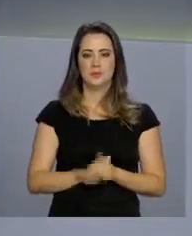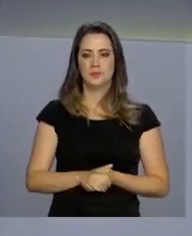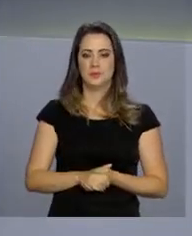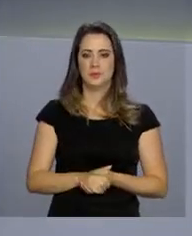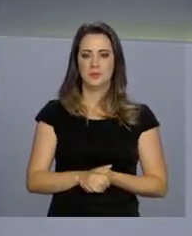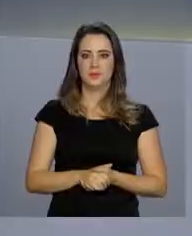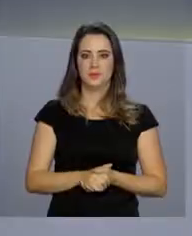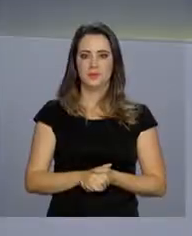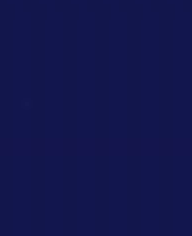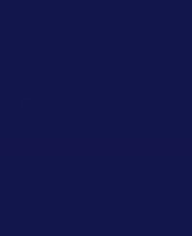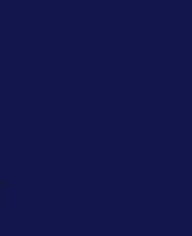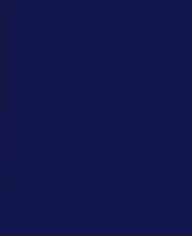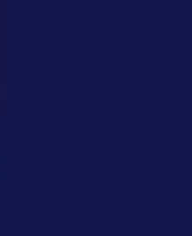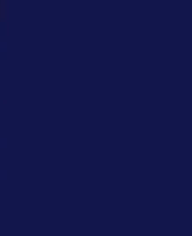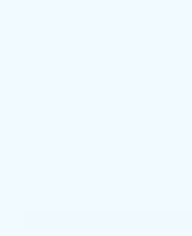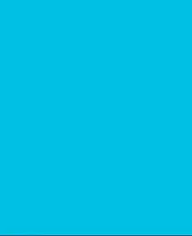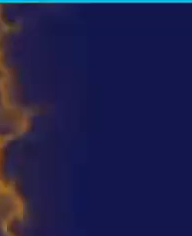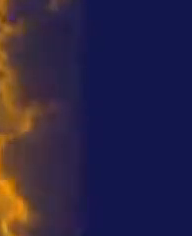federal